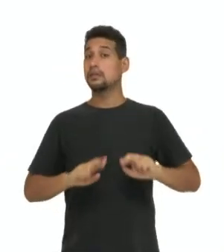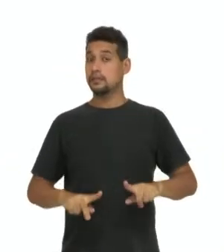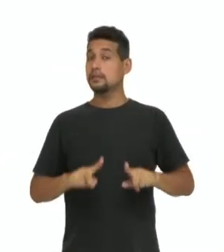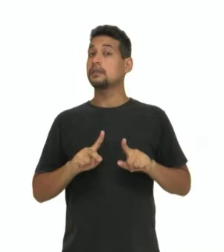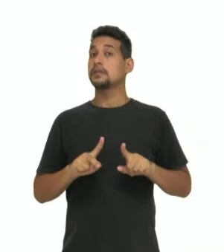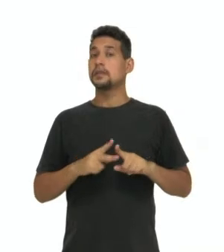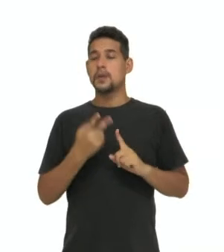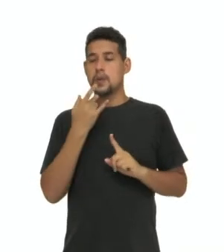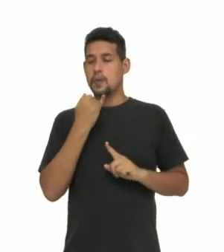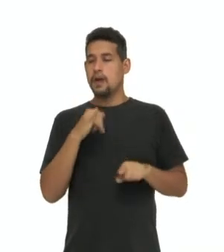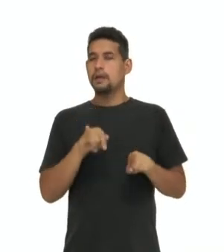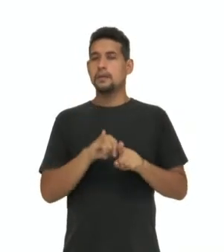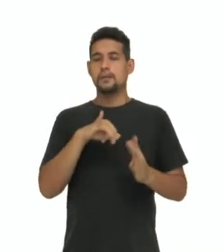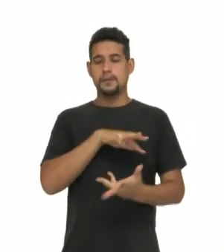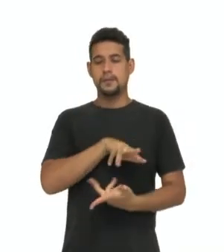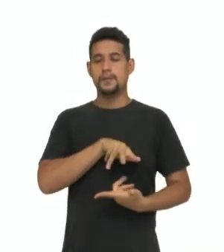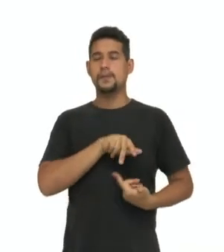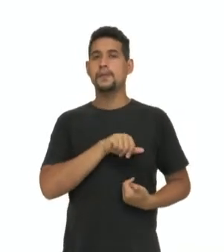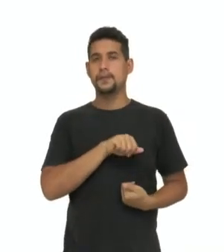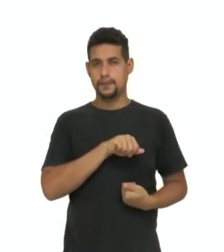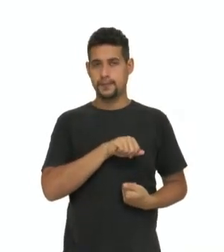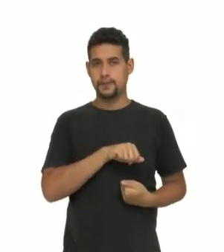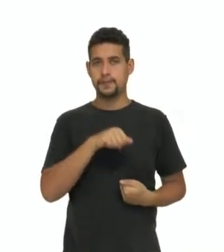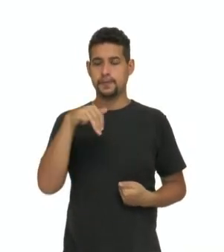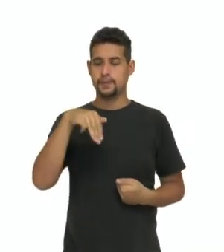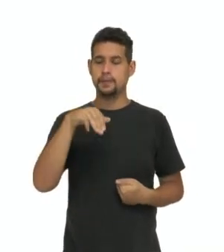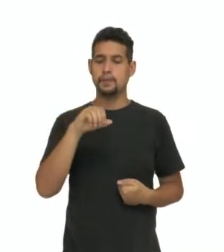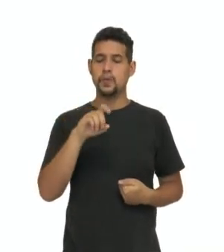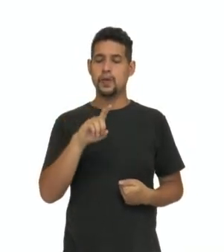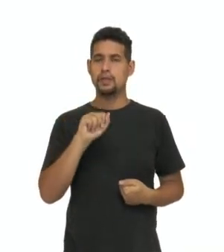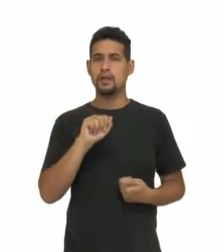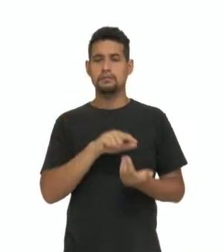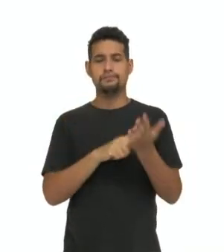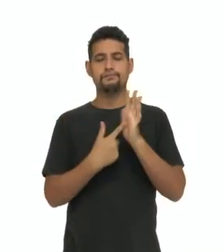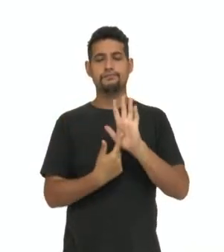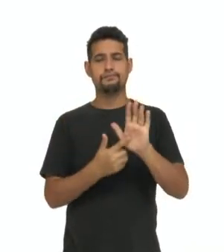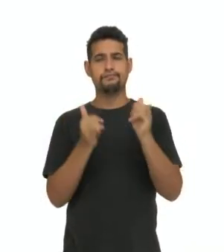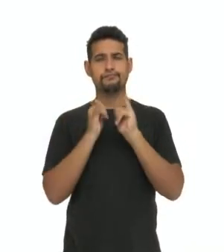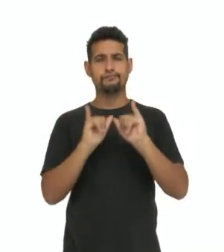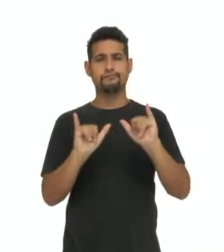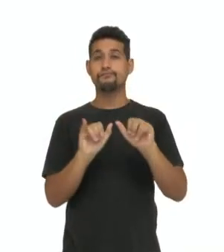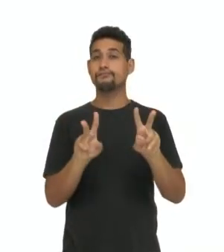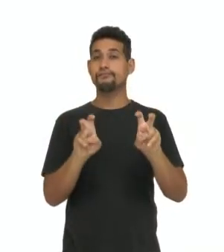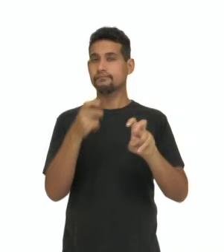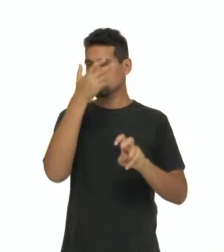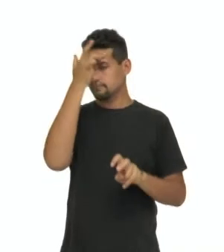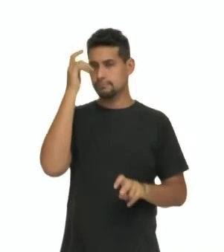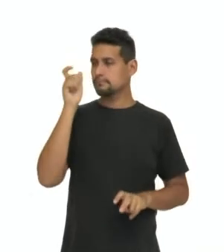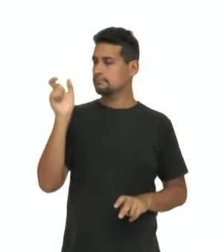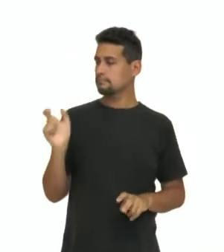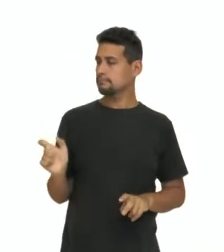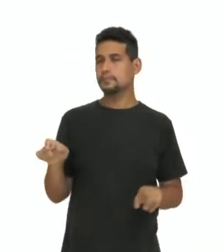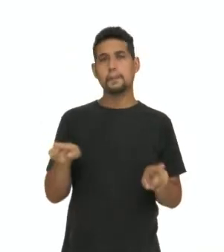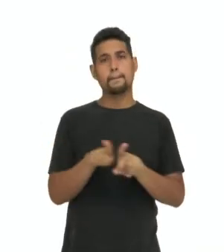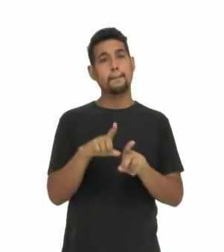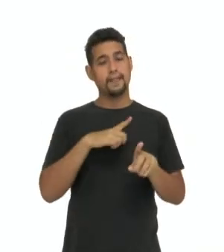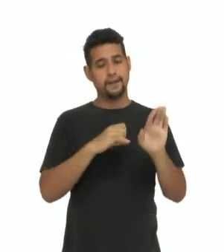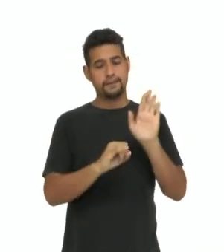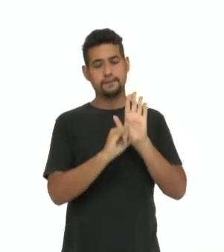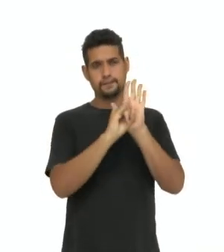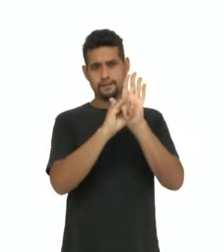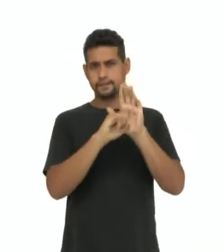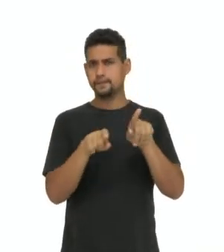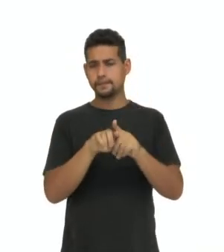pares e no resto do mundo. A moda pode passar informações sobre a sua personalidade, criar identidade